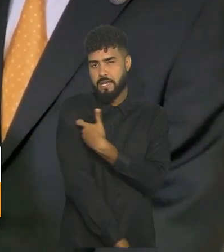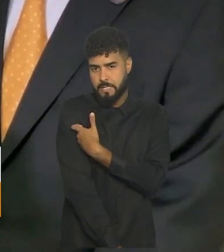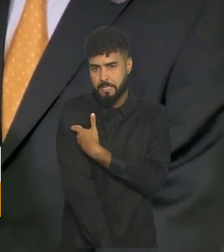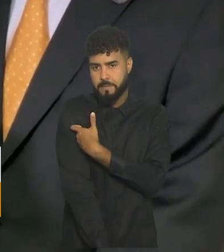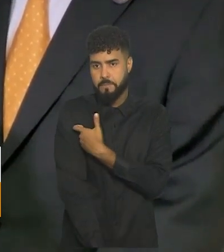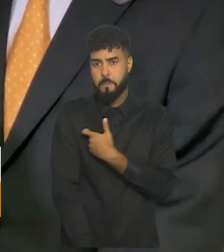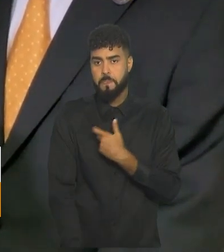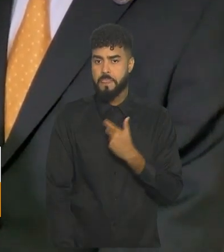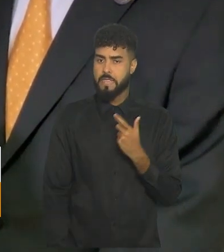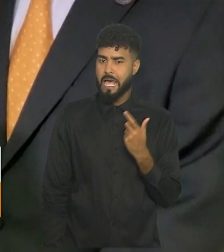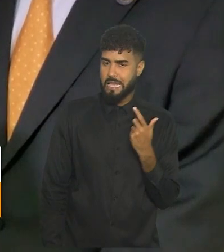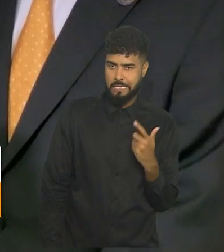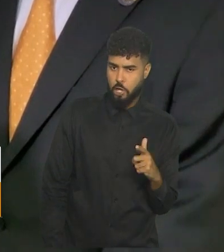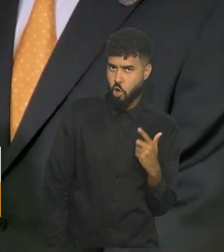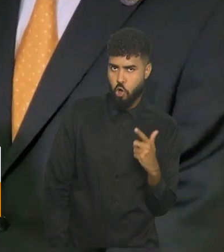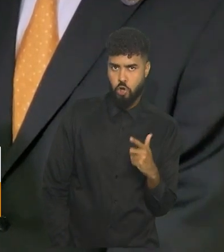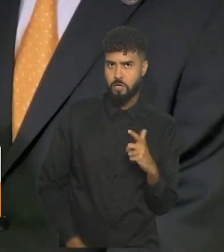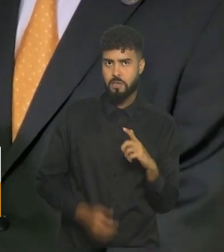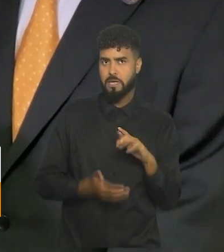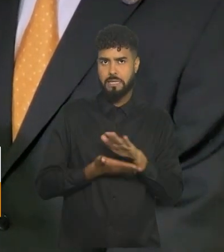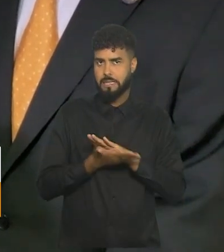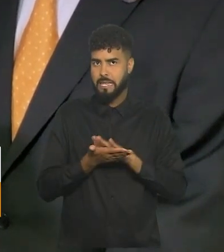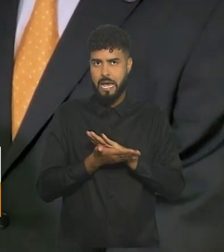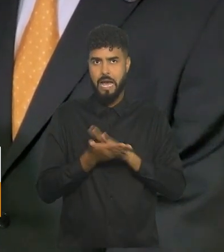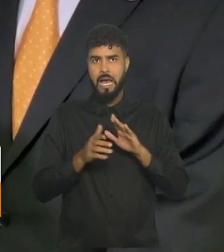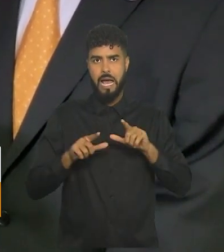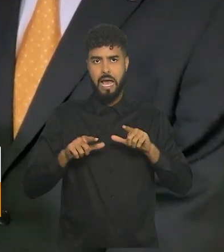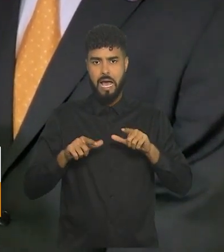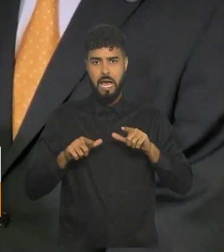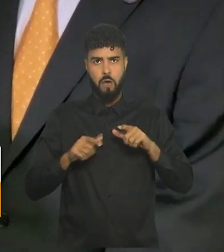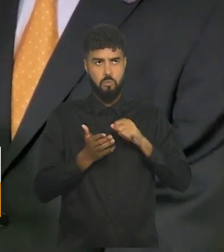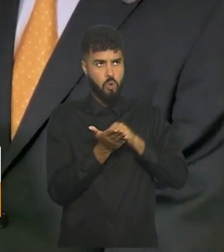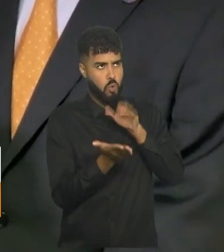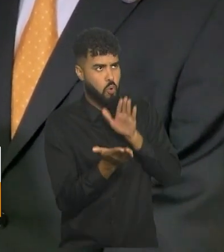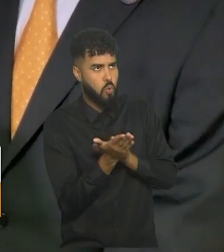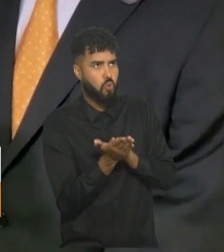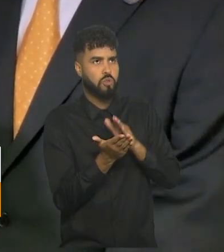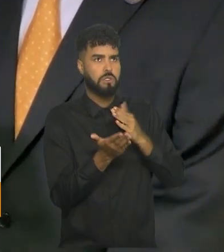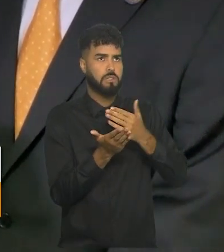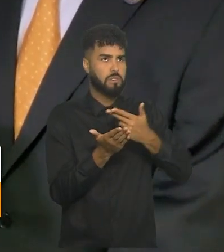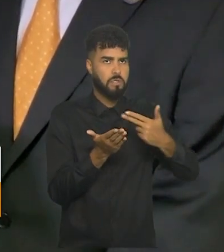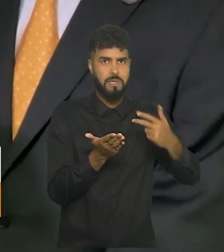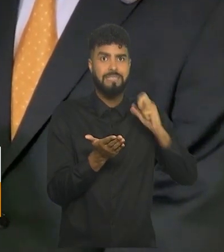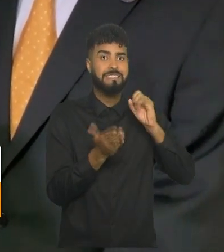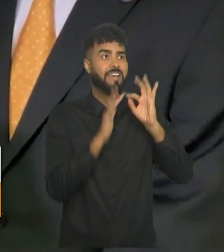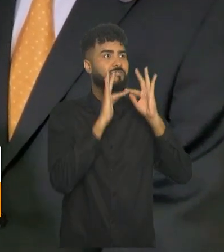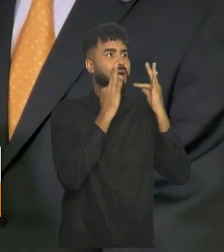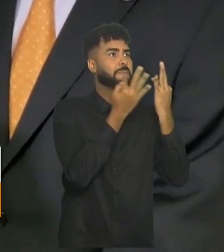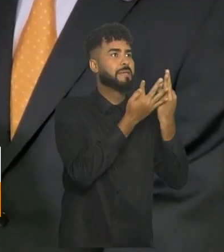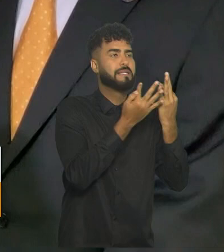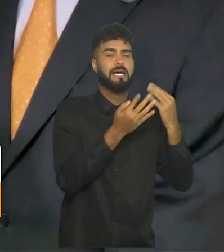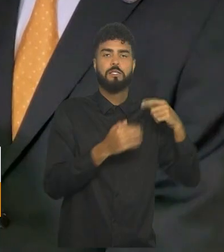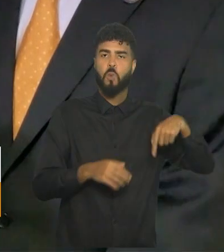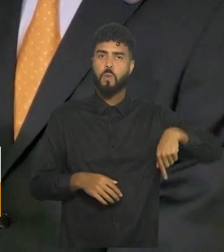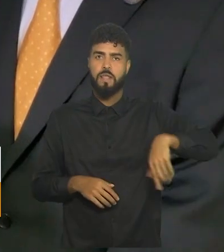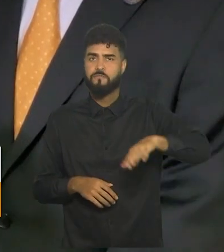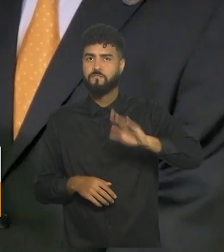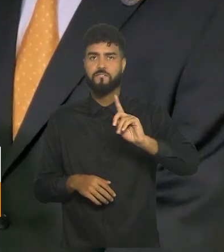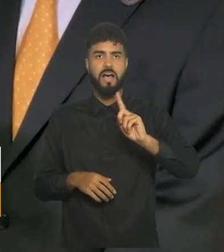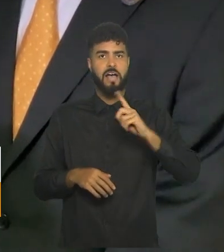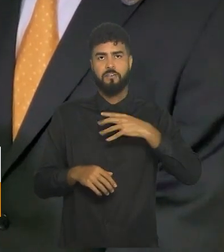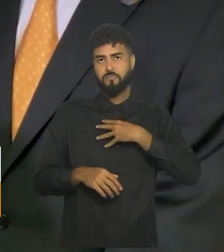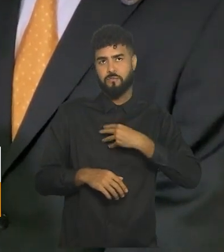existe qualquer medida coercitiva, como multas, por exemplo, junto aos pais que, porventura, não vacinarem seus